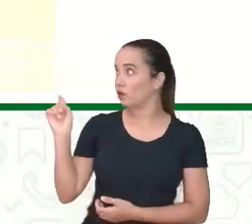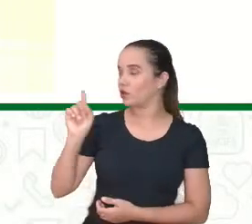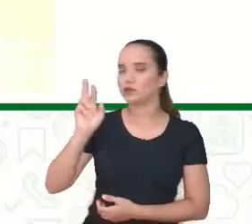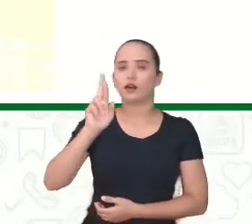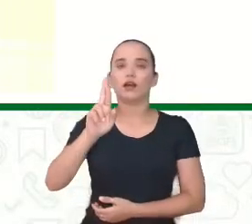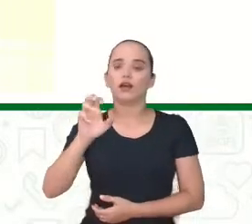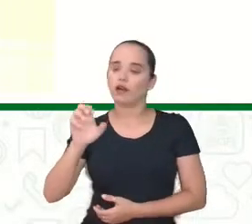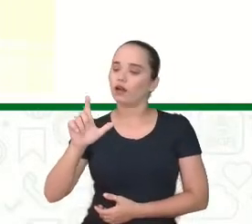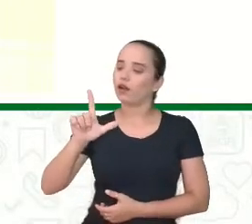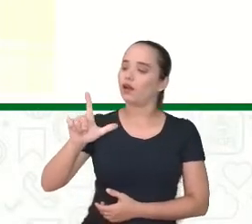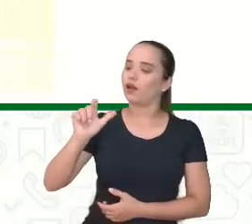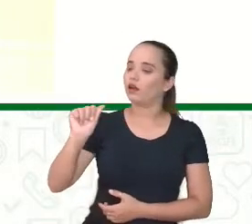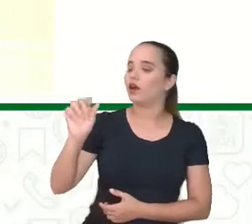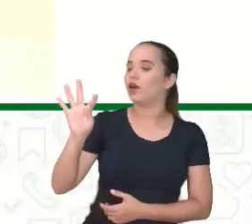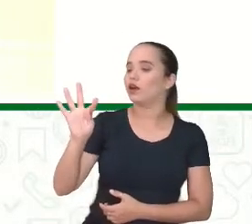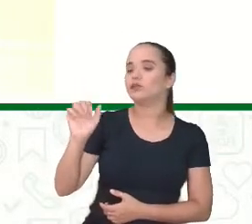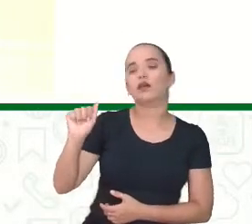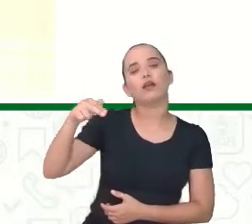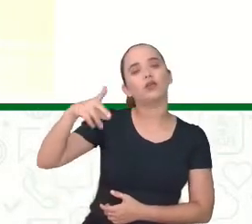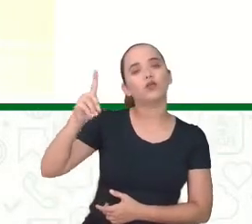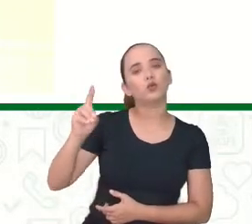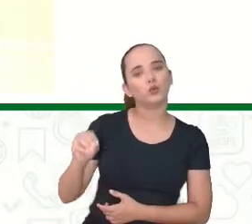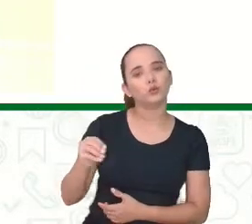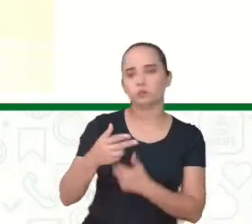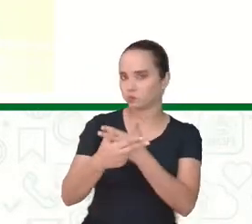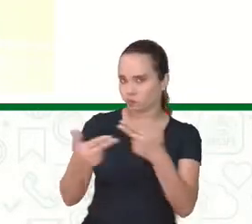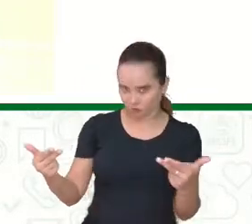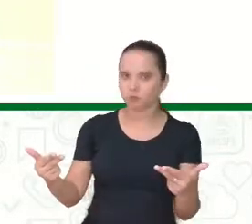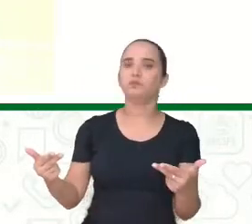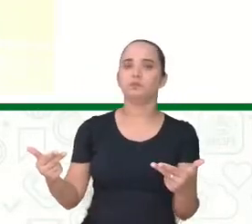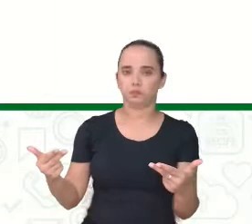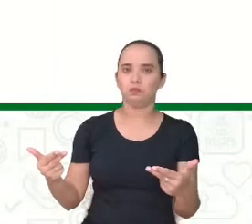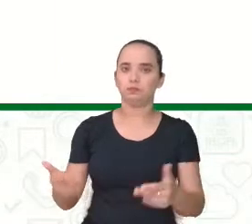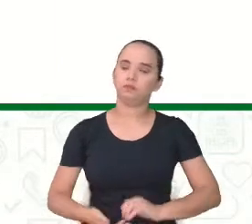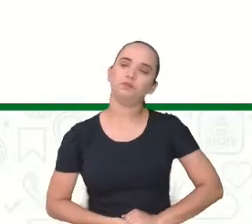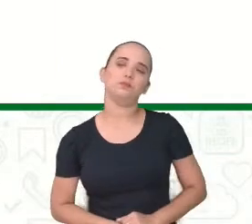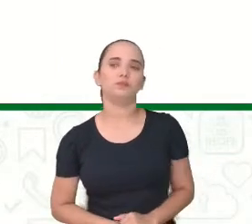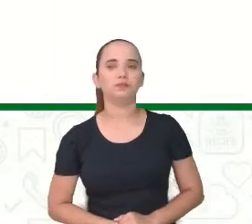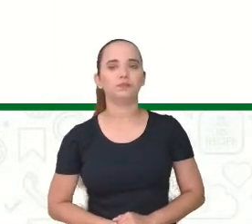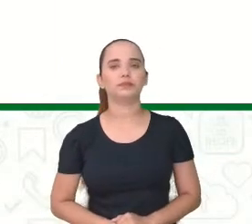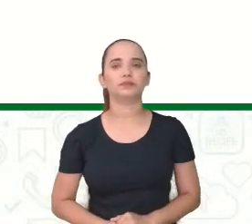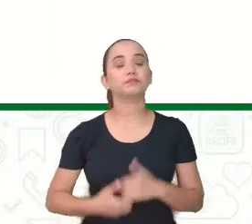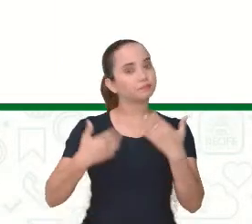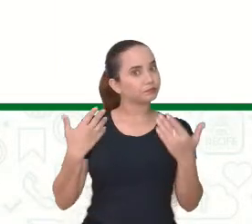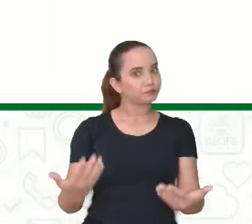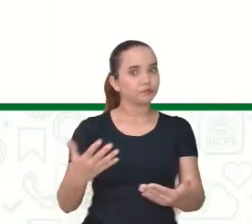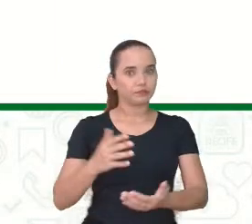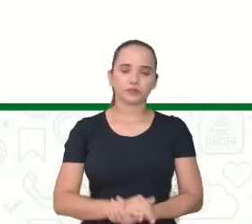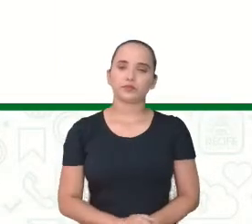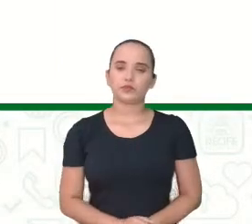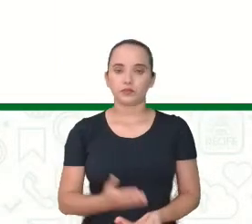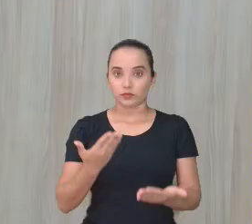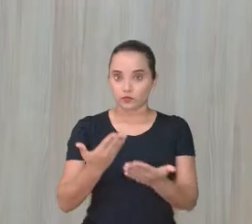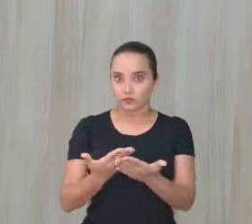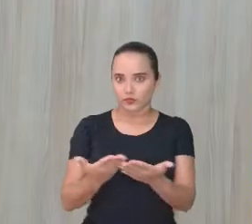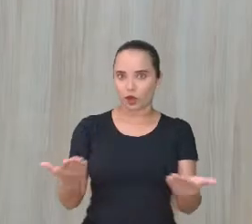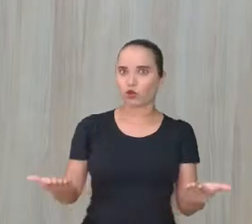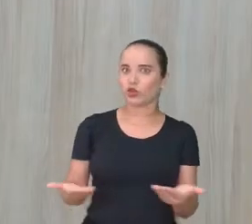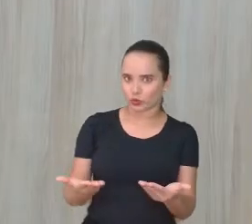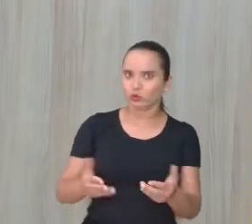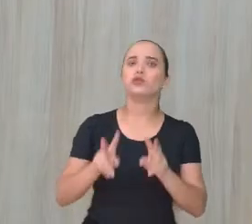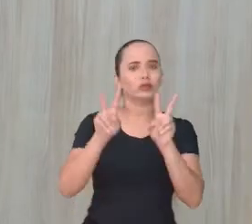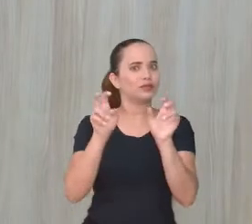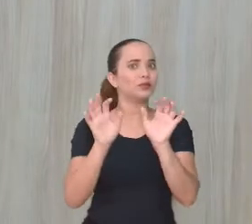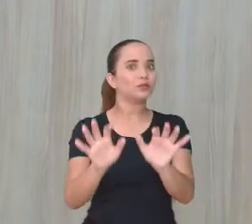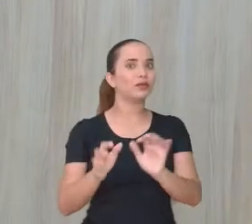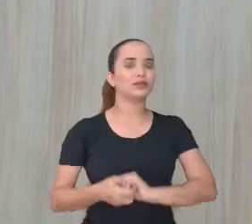Relatando alguma coisa. Não é? Pois é, na aula de hoje a gente vai falar